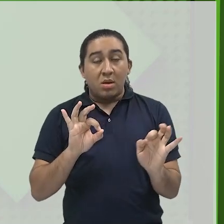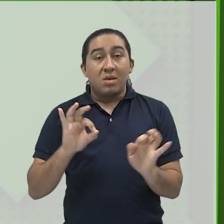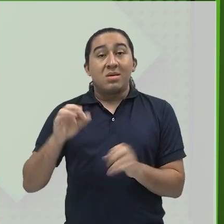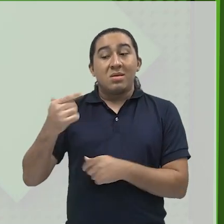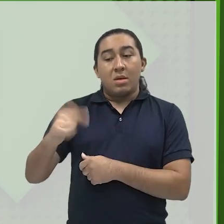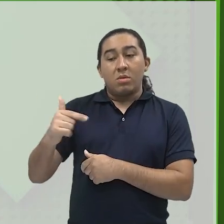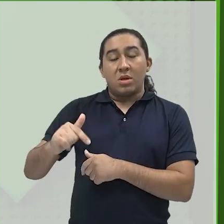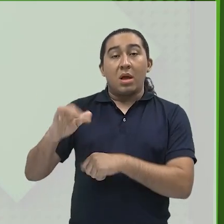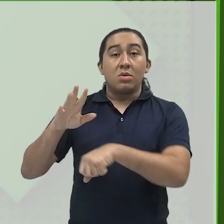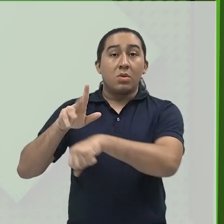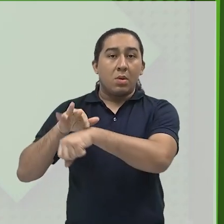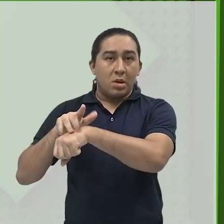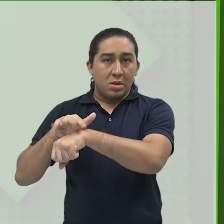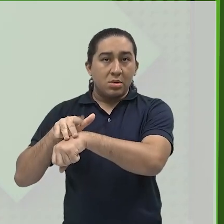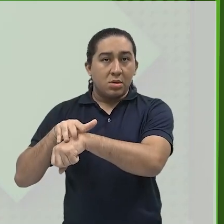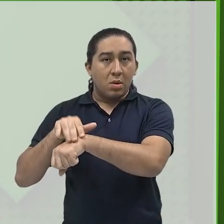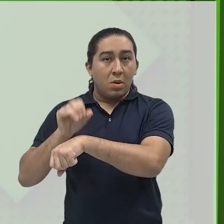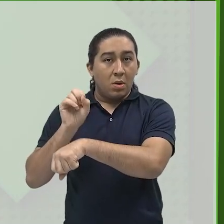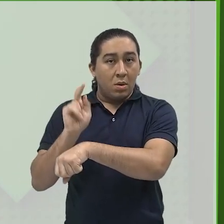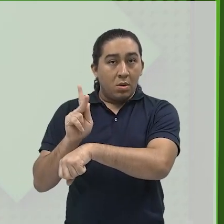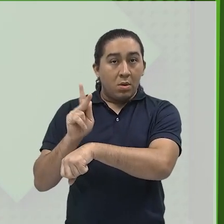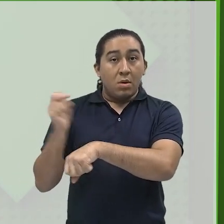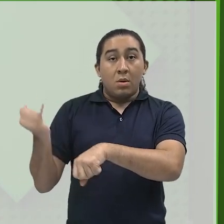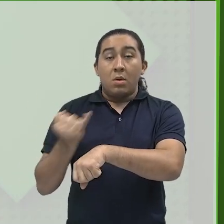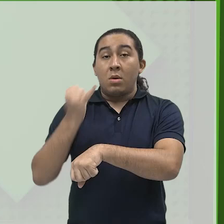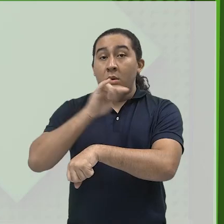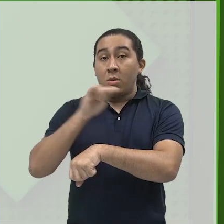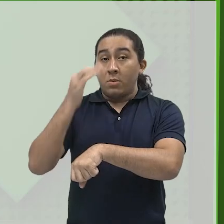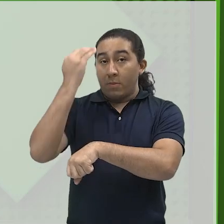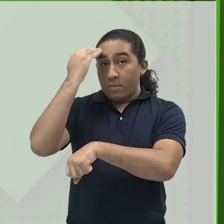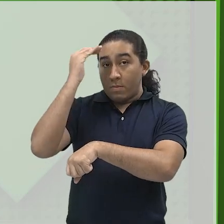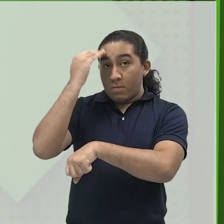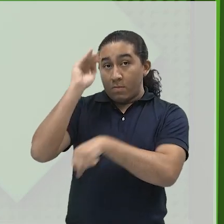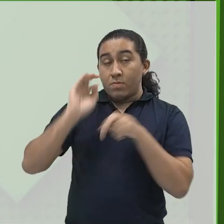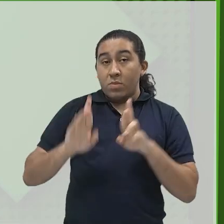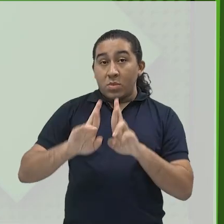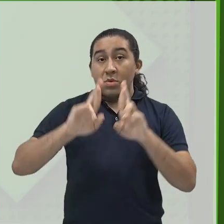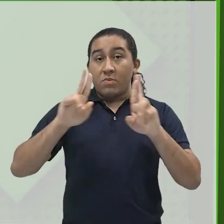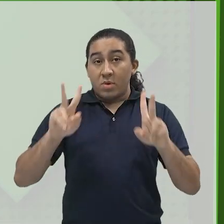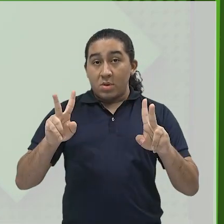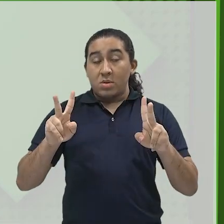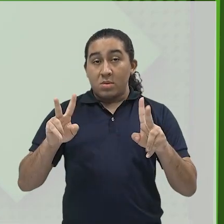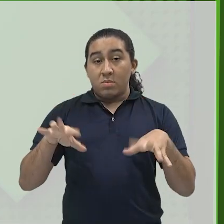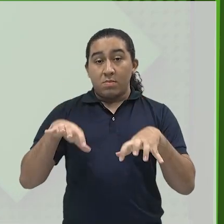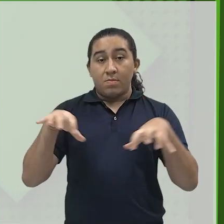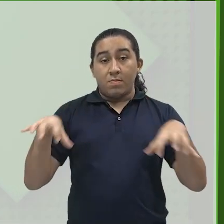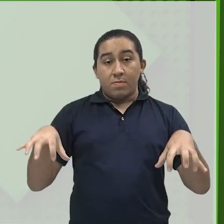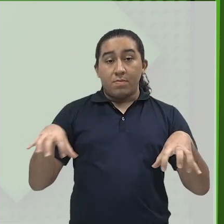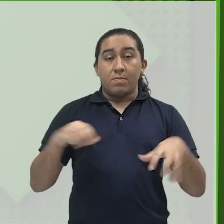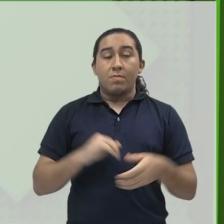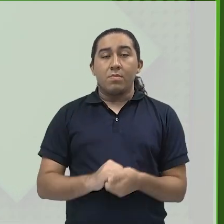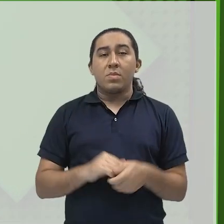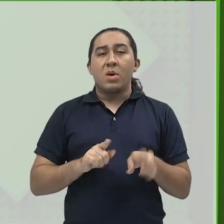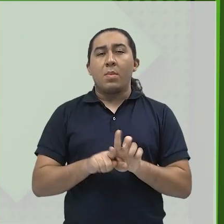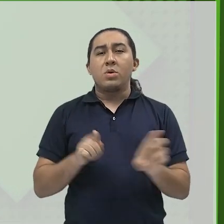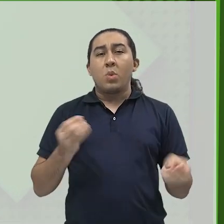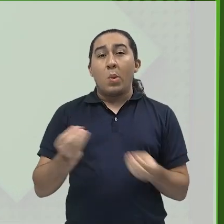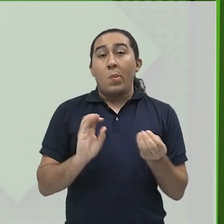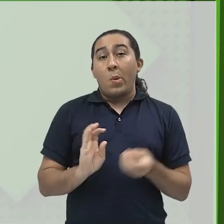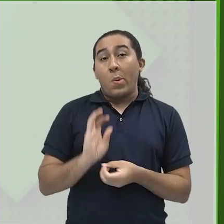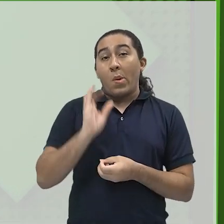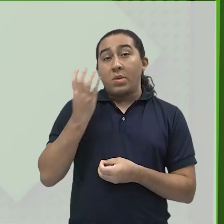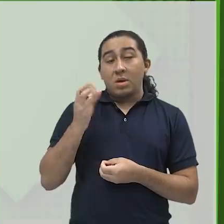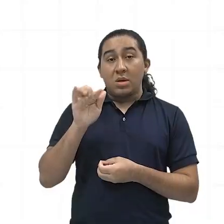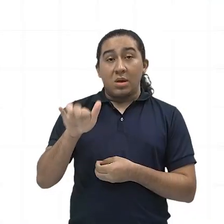doença. Tá bom, gente? É importante que vocês tenham esse discernimento. Mas como ocorre o processo